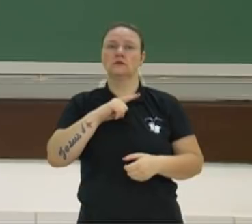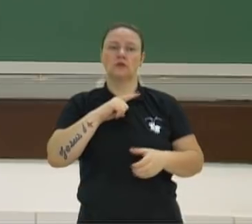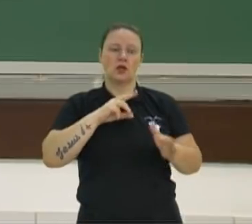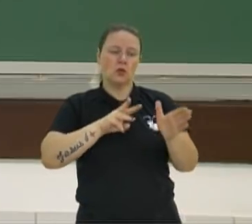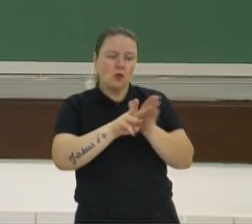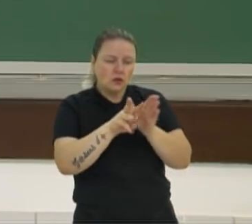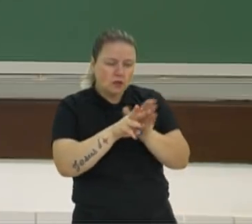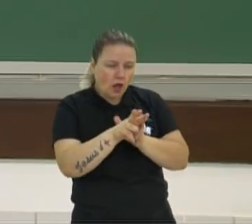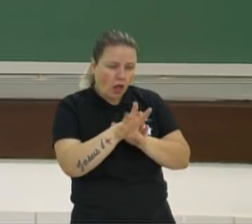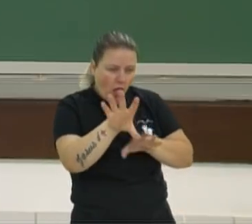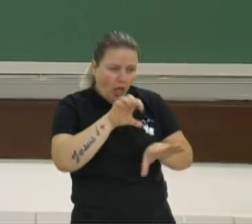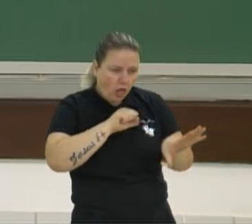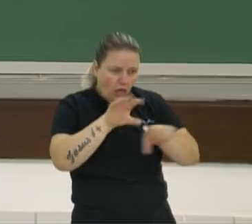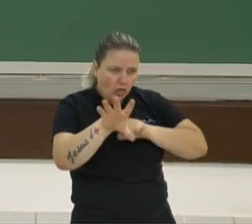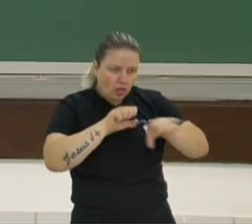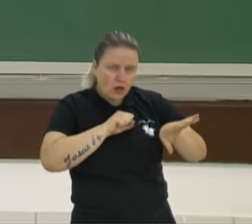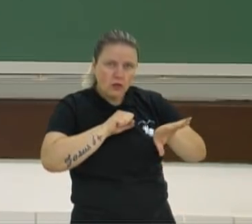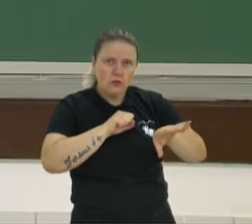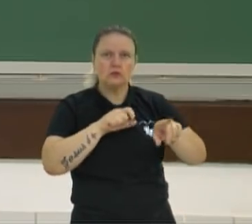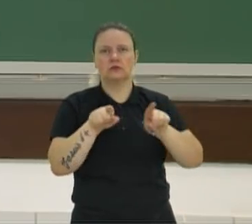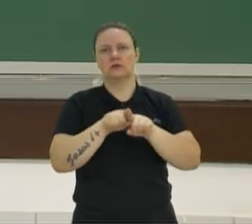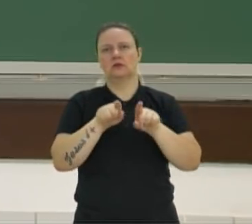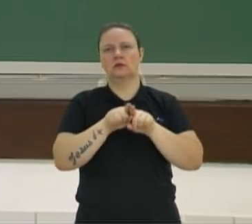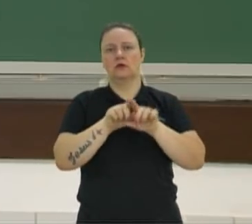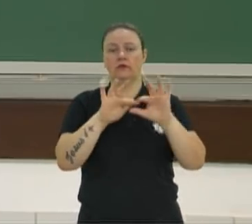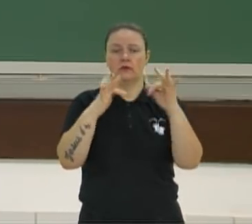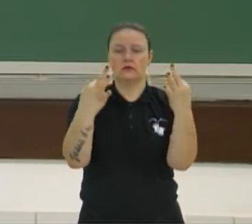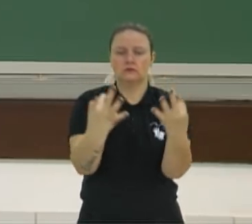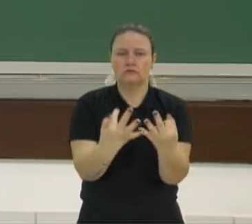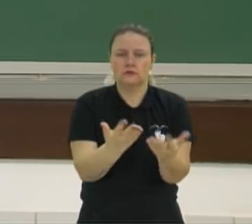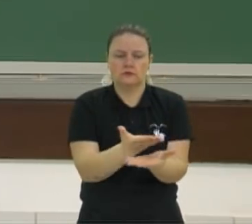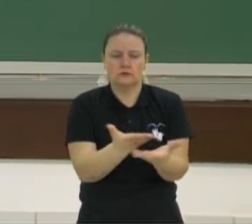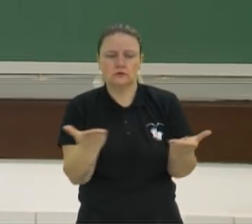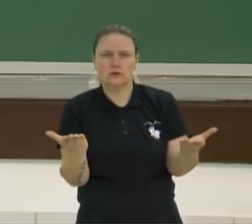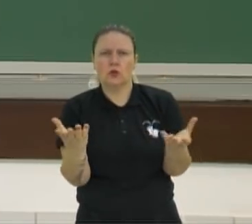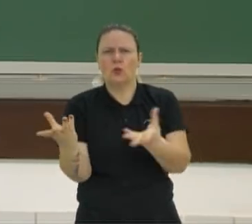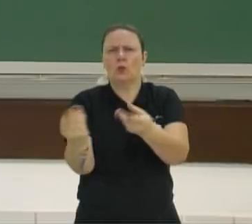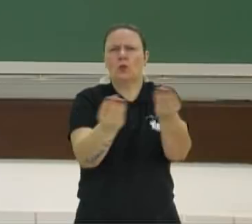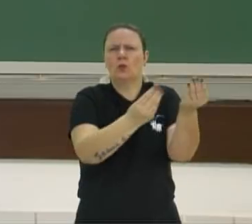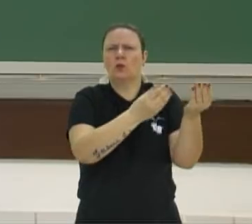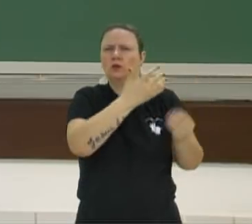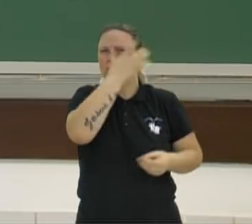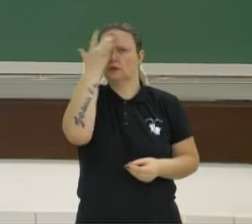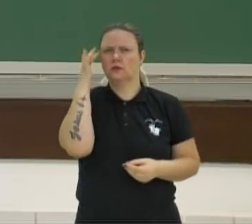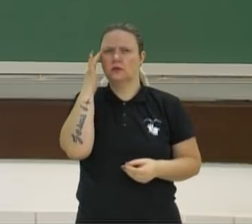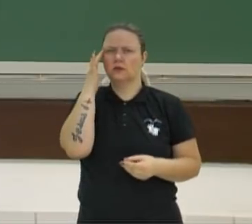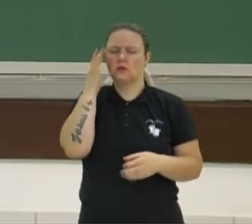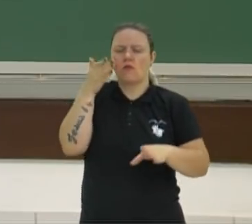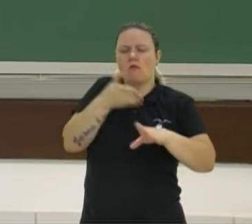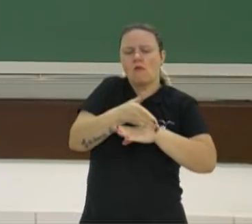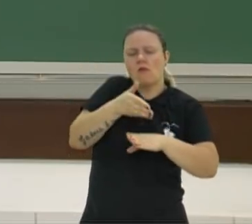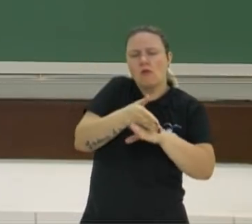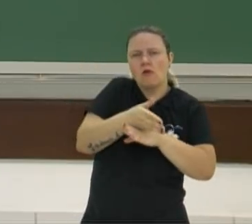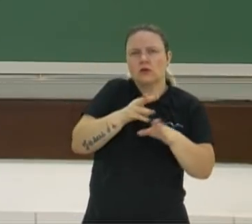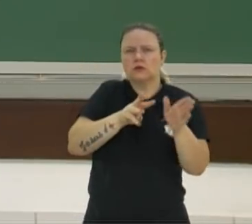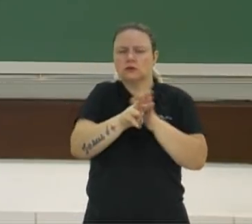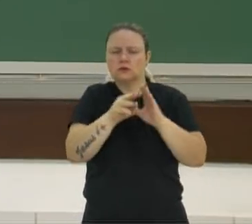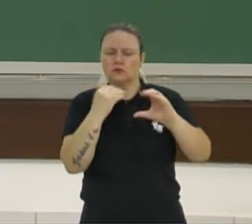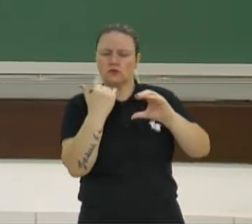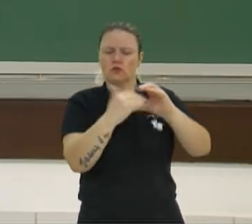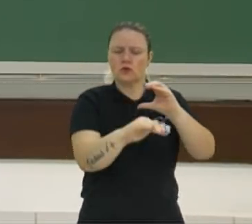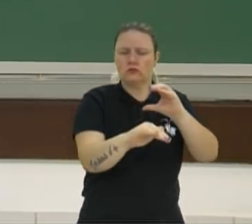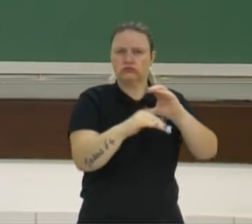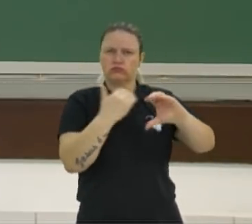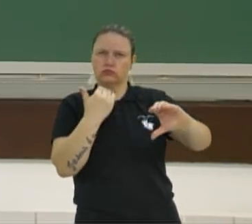da família. Então, praticamente, esse público é um público geral. São muitas pessoas que estão em grupos de mensagem ou